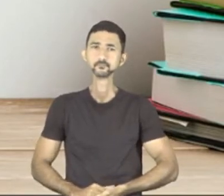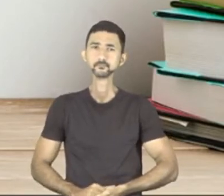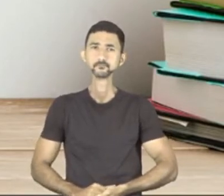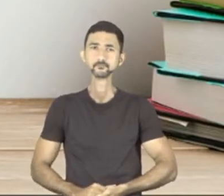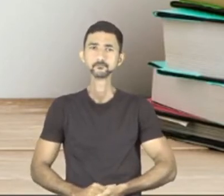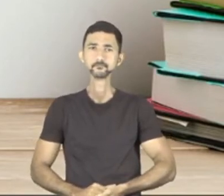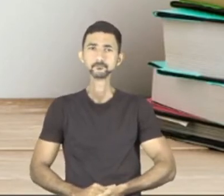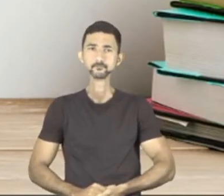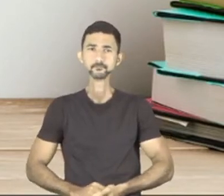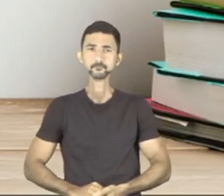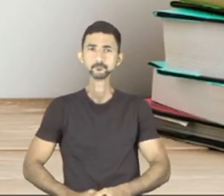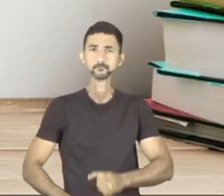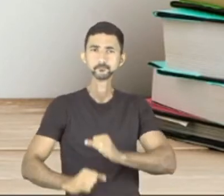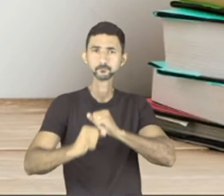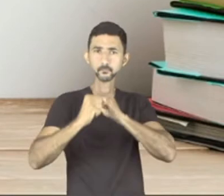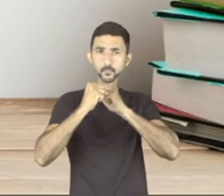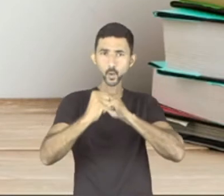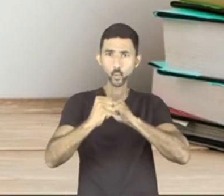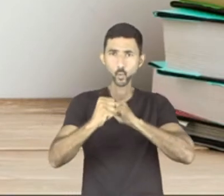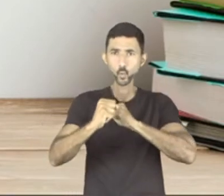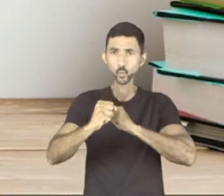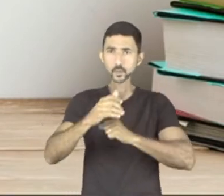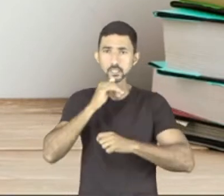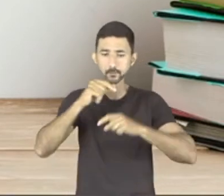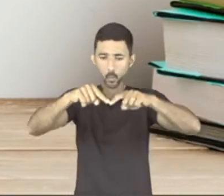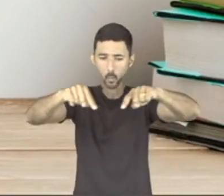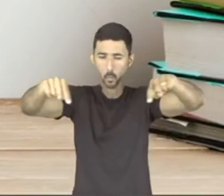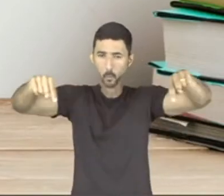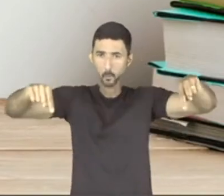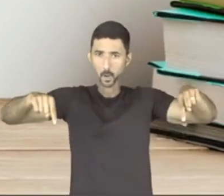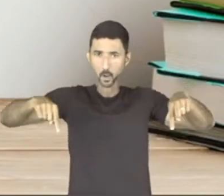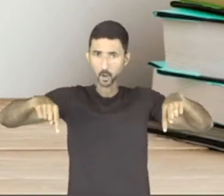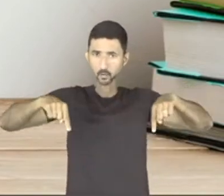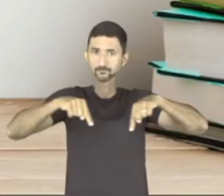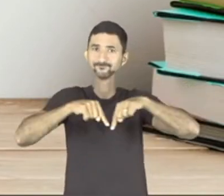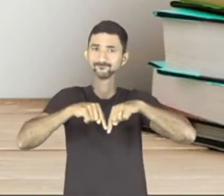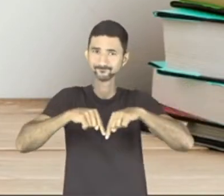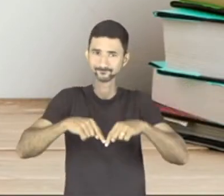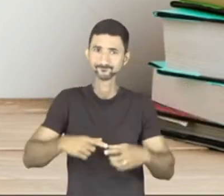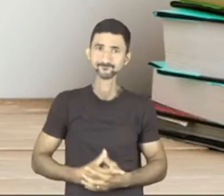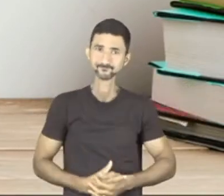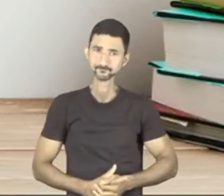A luta feita dentro de uma área quadrada, certo?